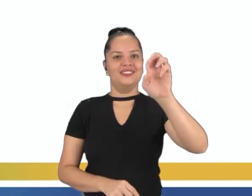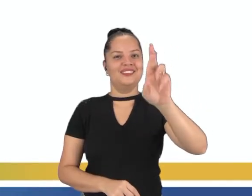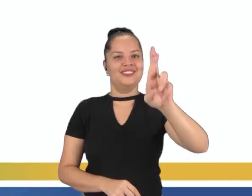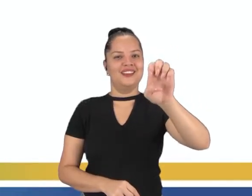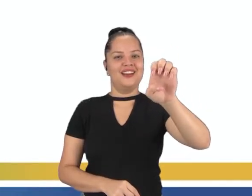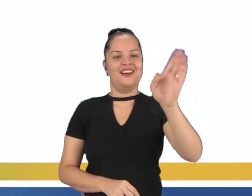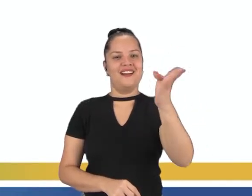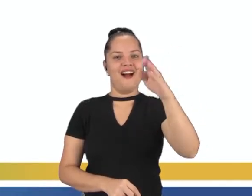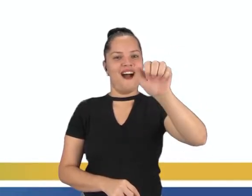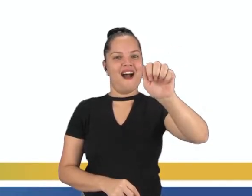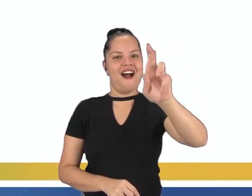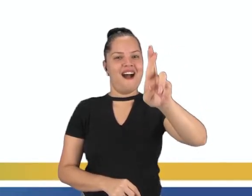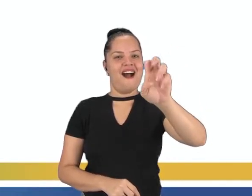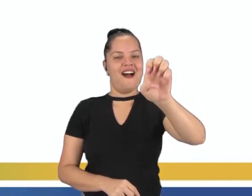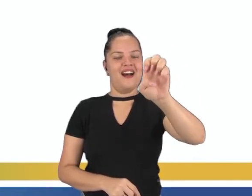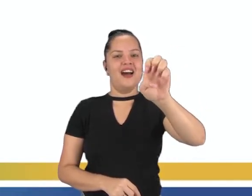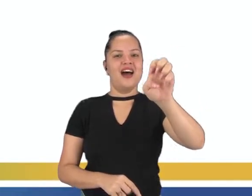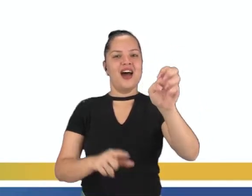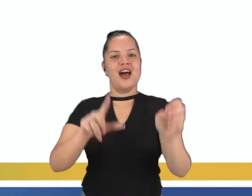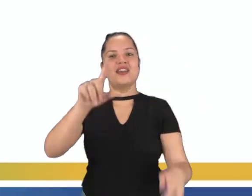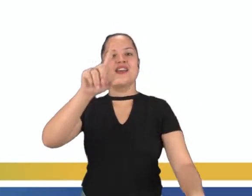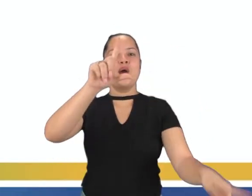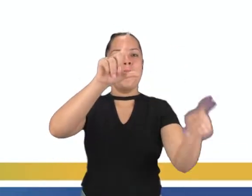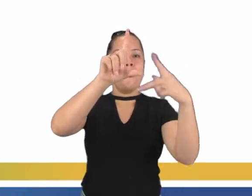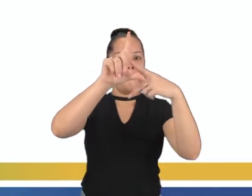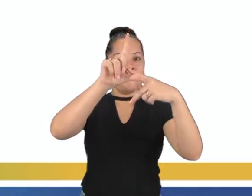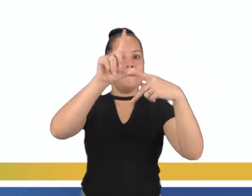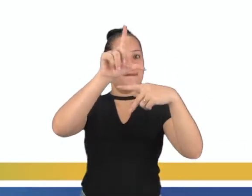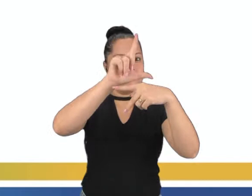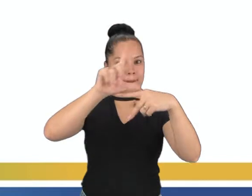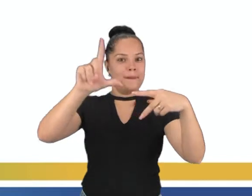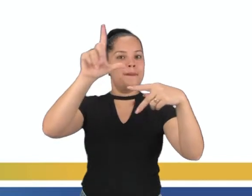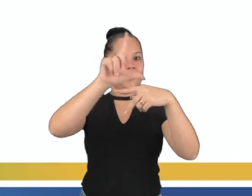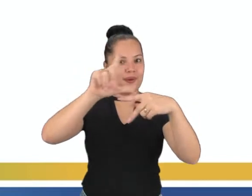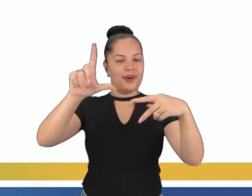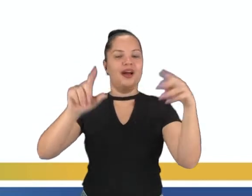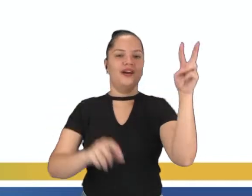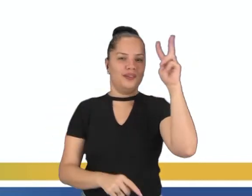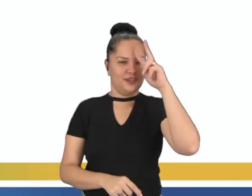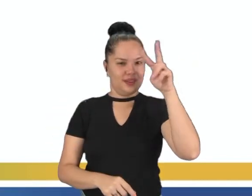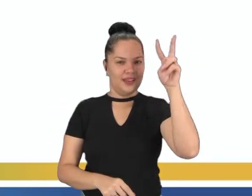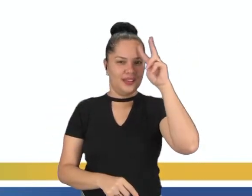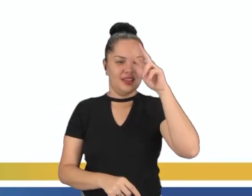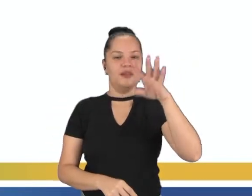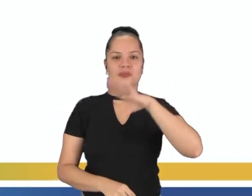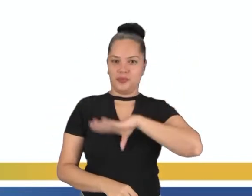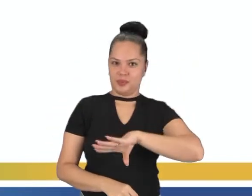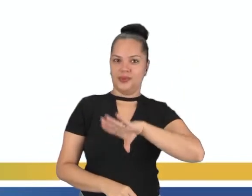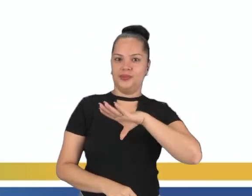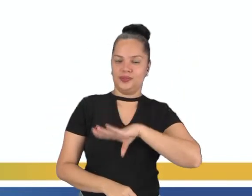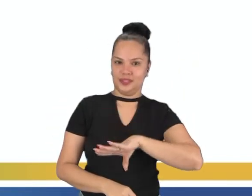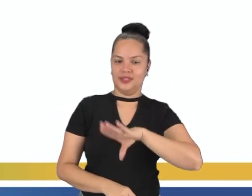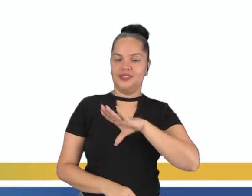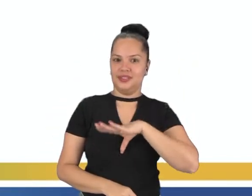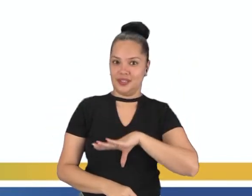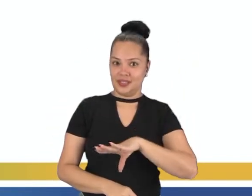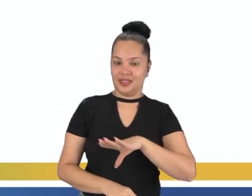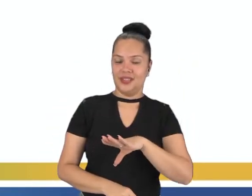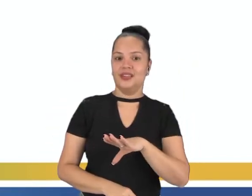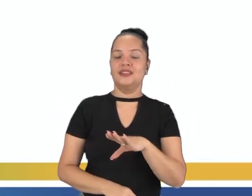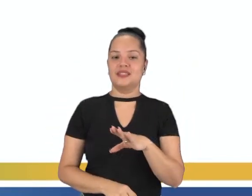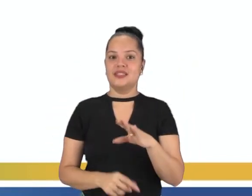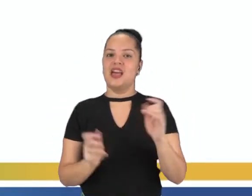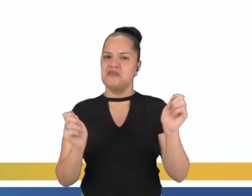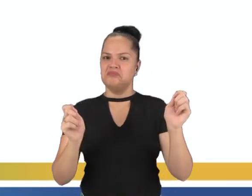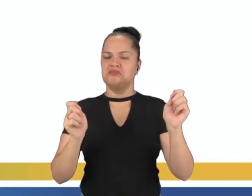ok? Vamos ver um exemplo daqui a pouco para vocês compreenderem melhor. Lembrem-se que, em português, embora seja